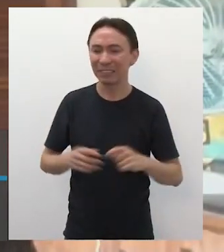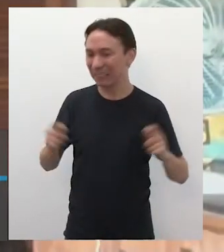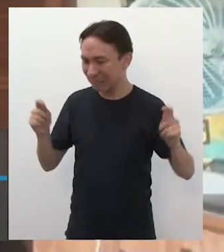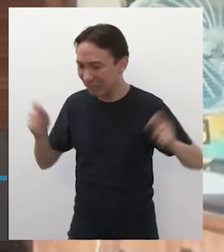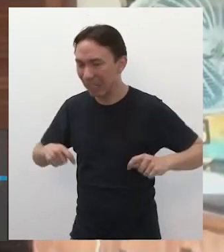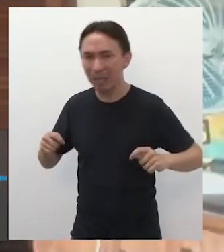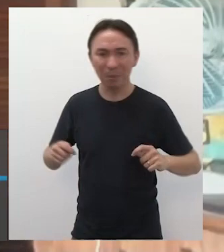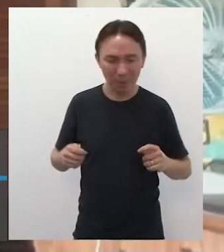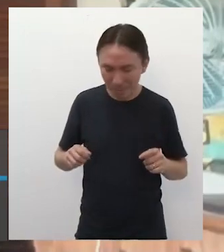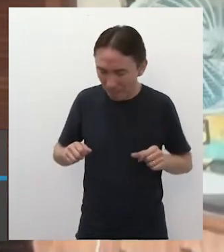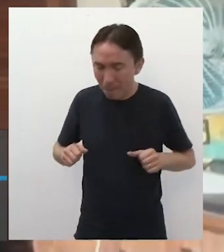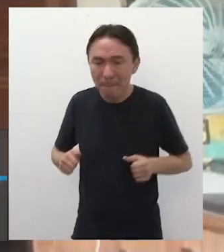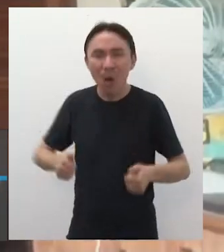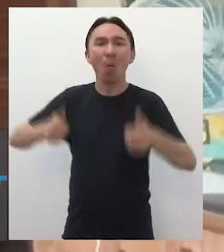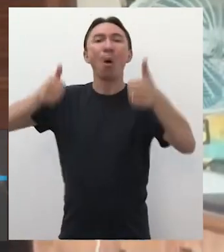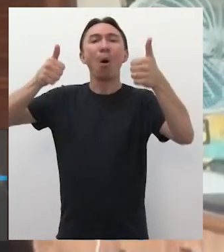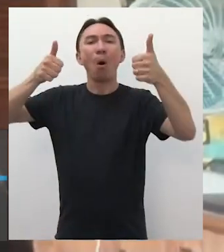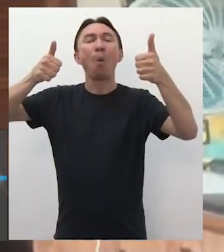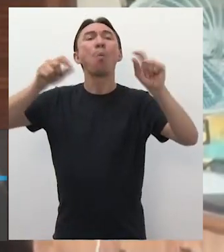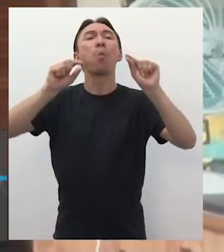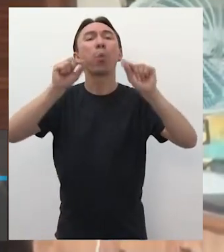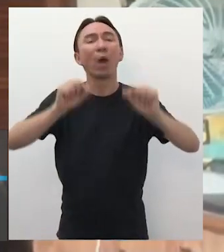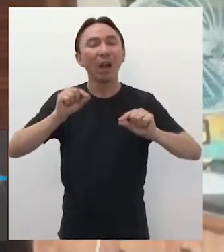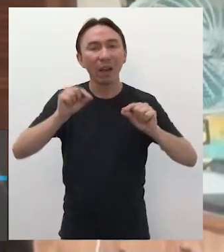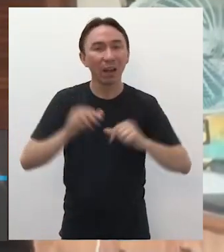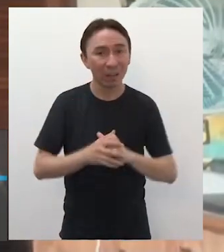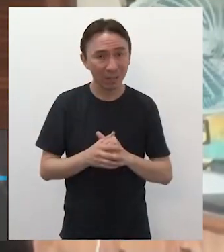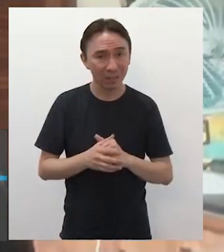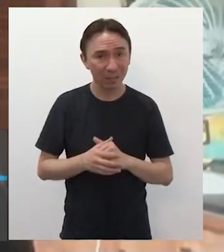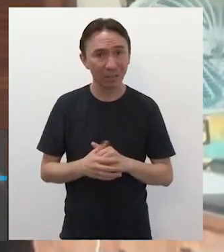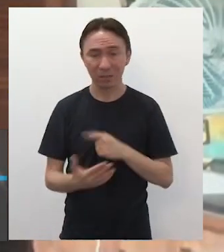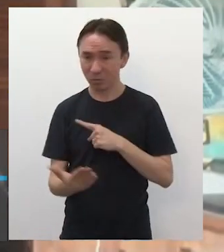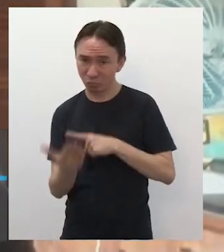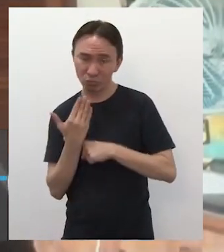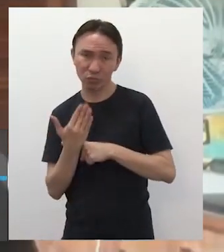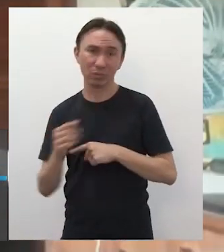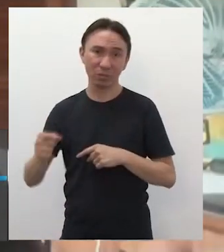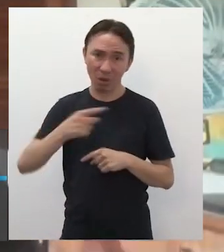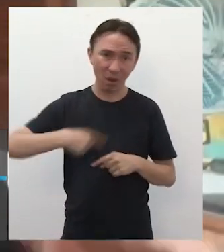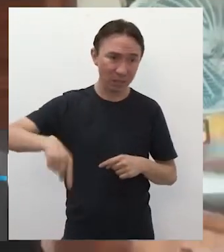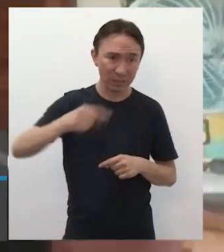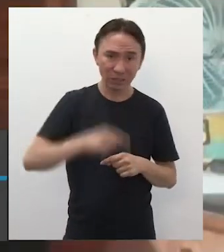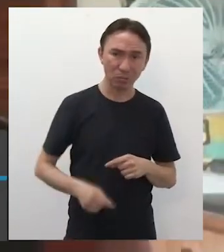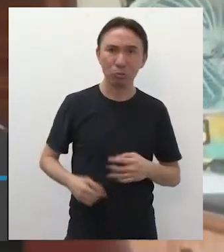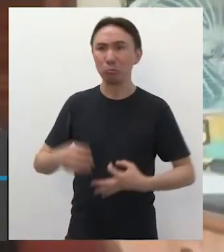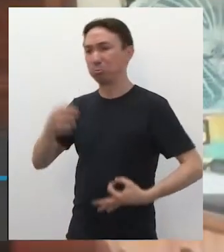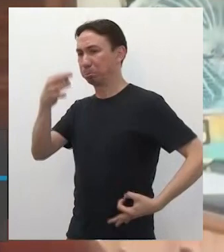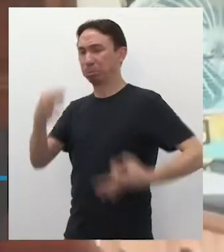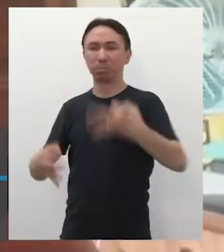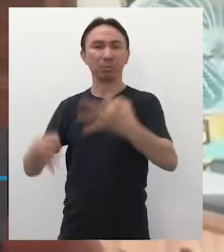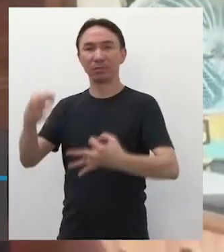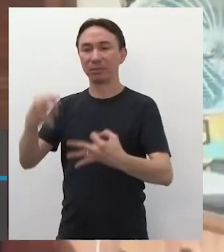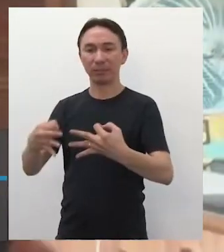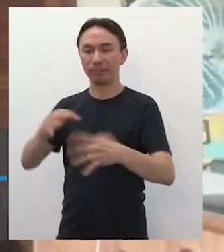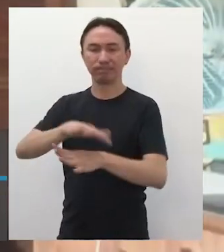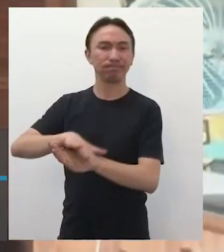atitude da pessoa. Isso nos afasta do julgamento, do rótulo. E olha, preciso colocar para vocês